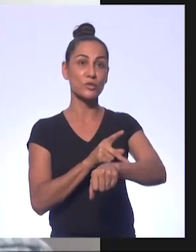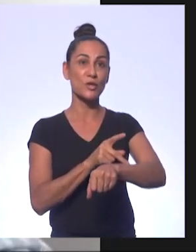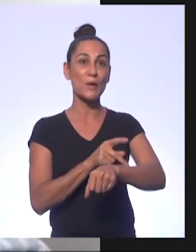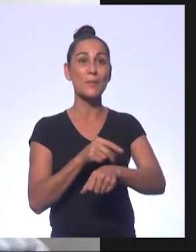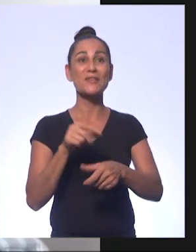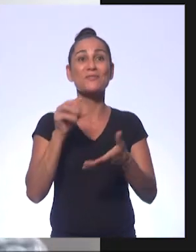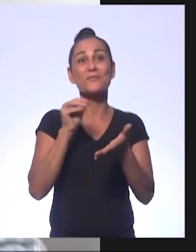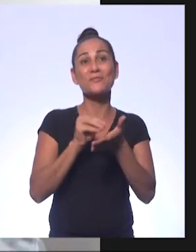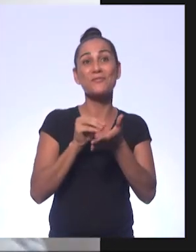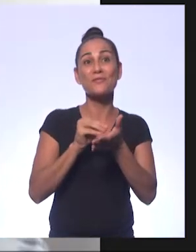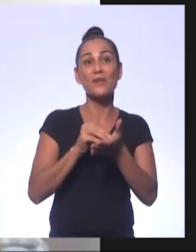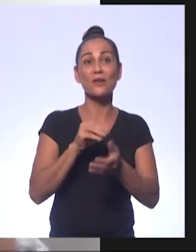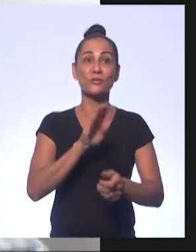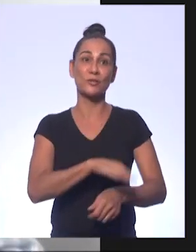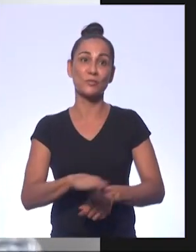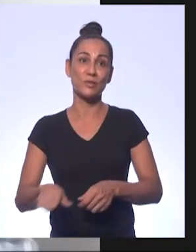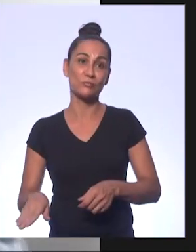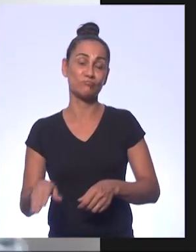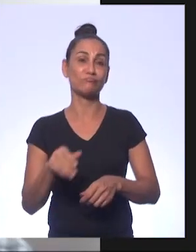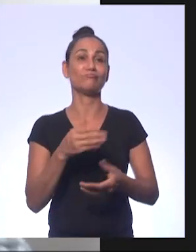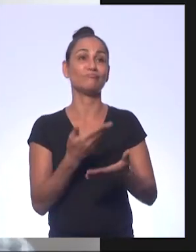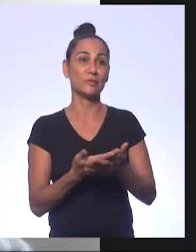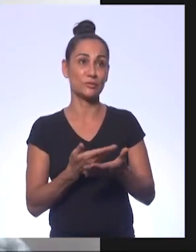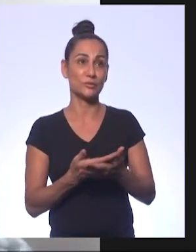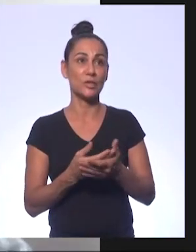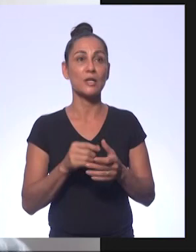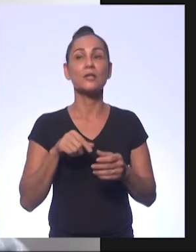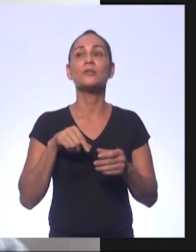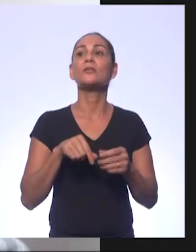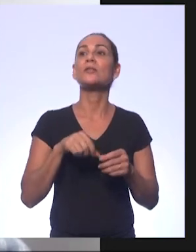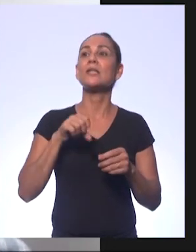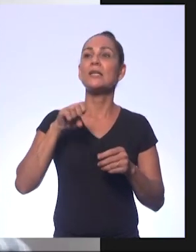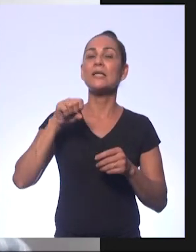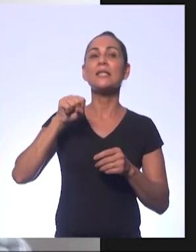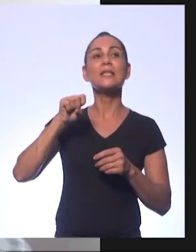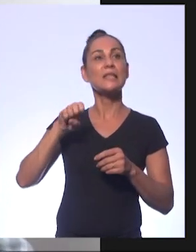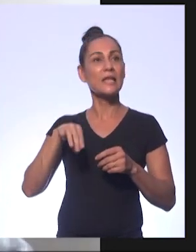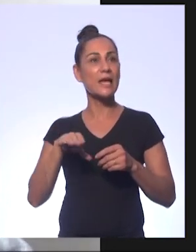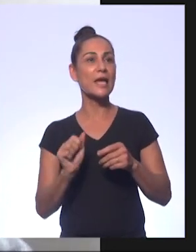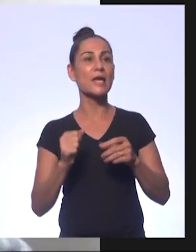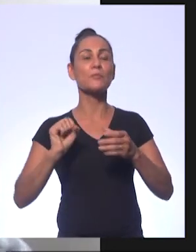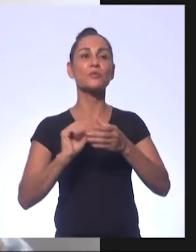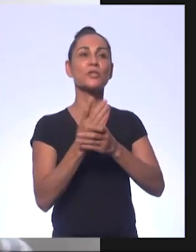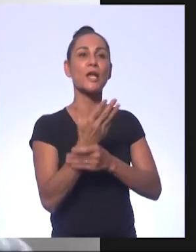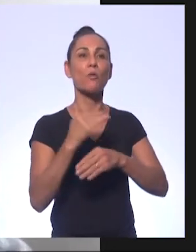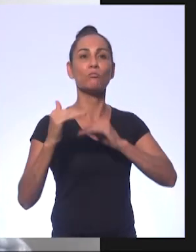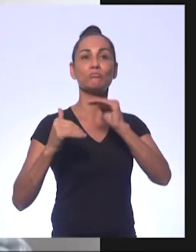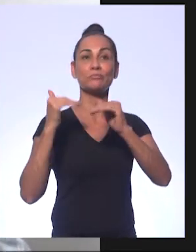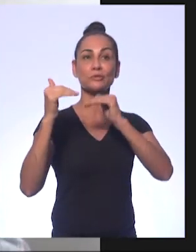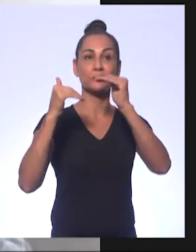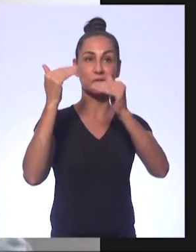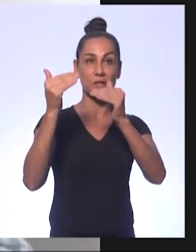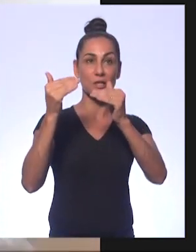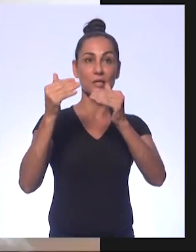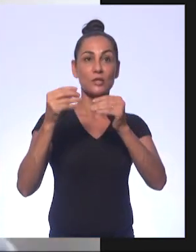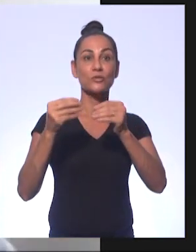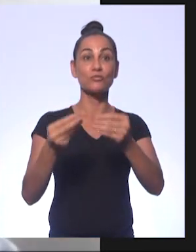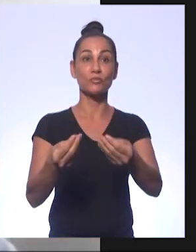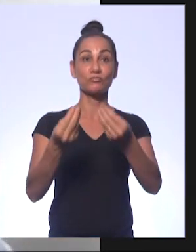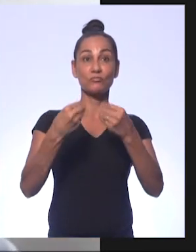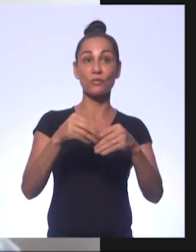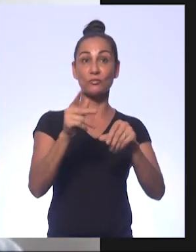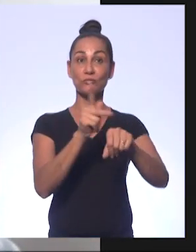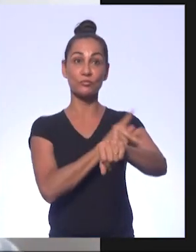um enorme esforço. Quando eu estive no INEP, nós fizemos um enorme esforço de criar um processo de devolutivas pedagógicas. Eu